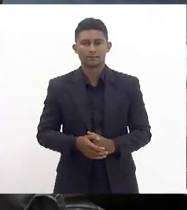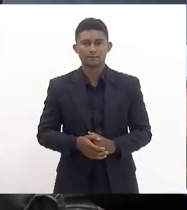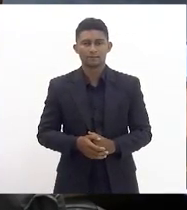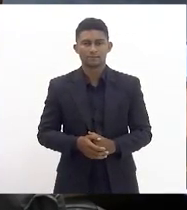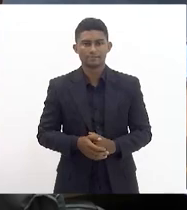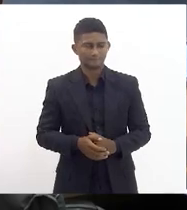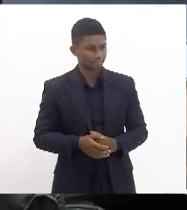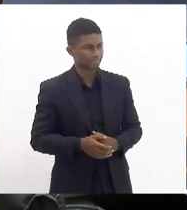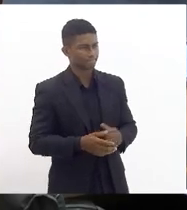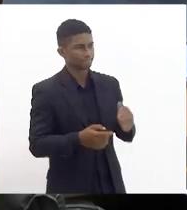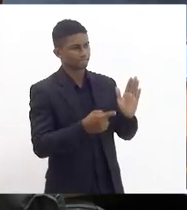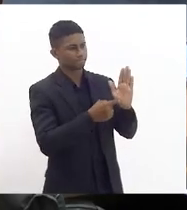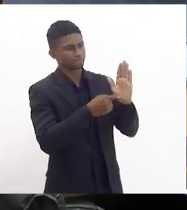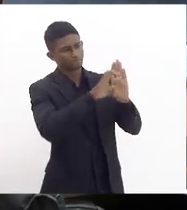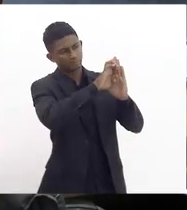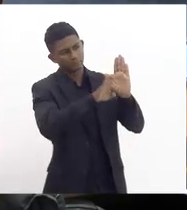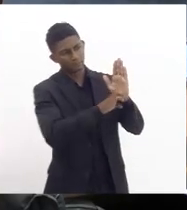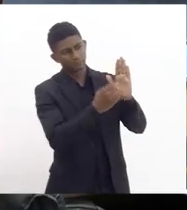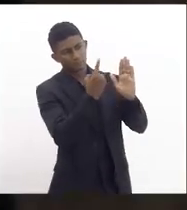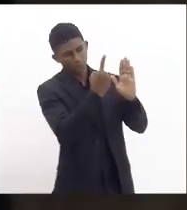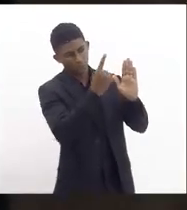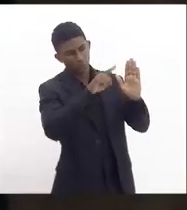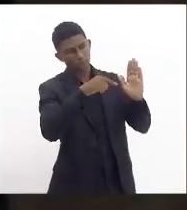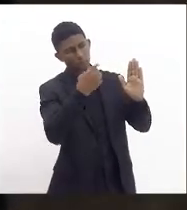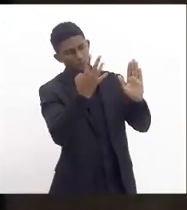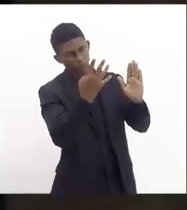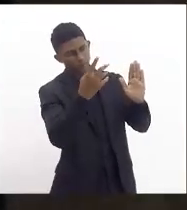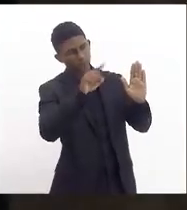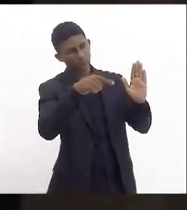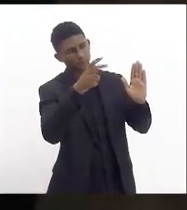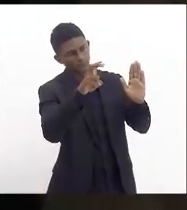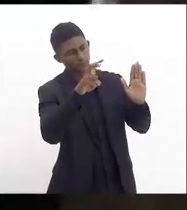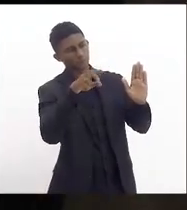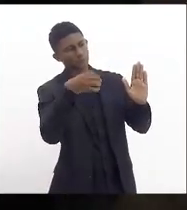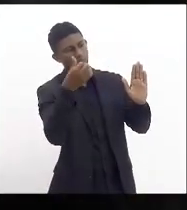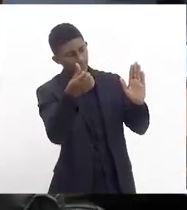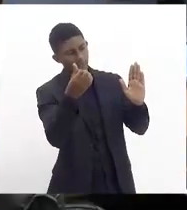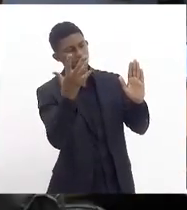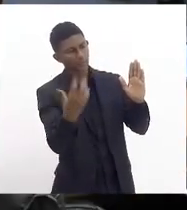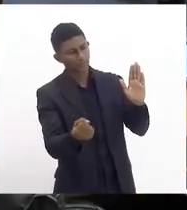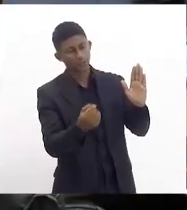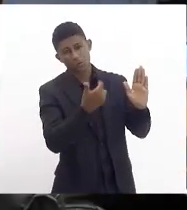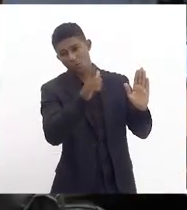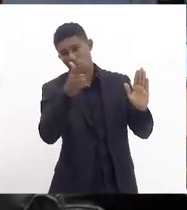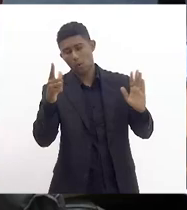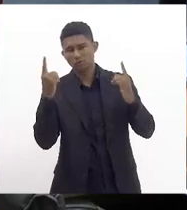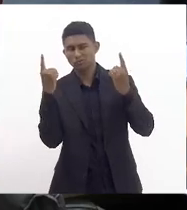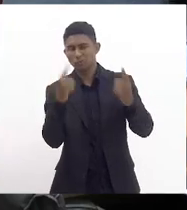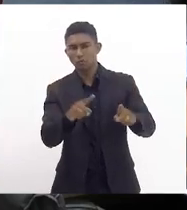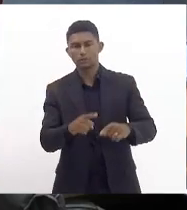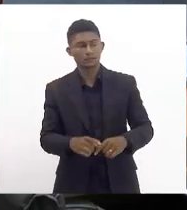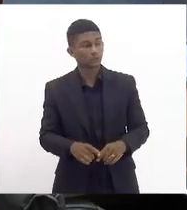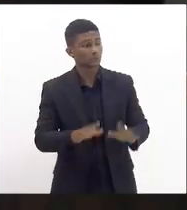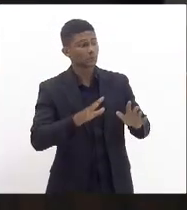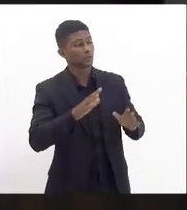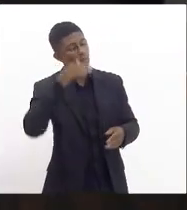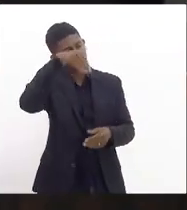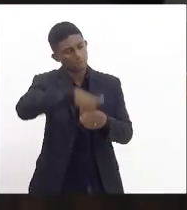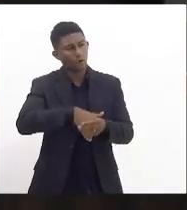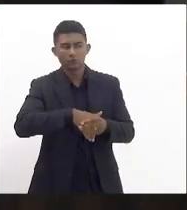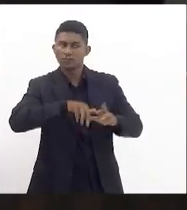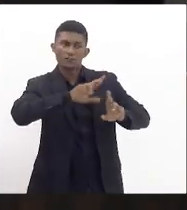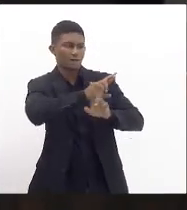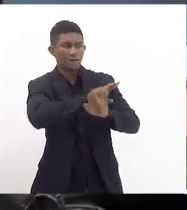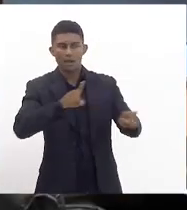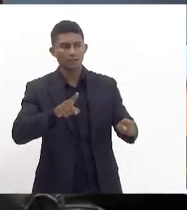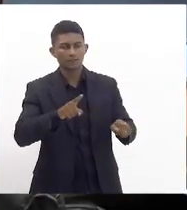Senhor presidente, favorável às emendas 4, 5 e 6, contrárias às demais emendas. Voto divergente, senhor presidente. Ok, voto divergente, deputado